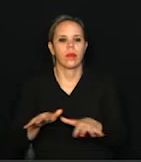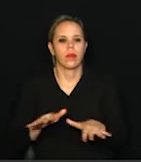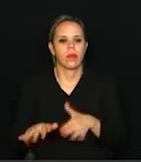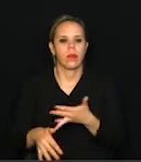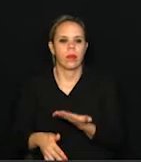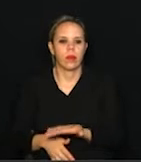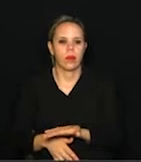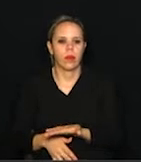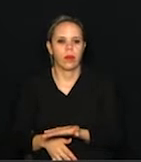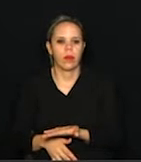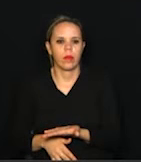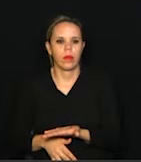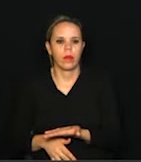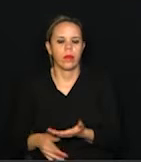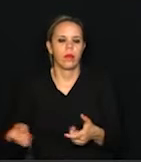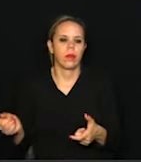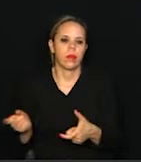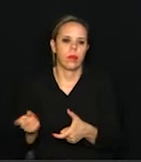para despesas,